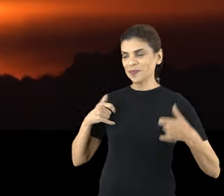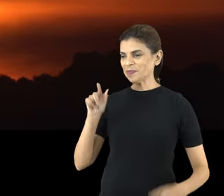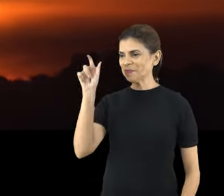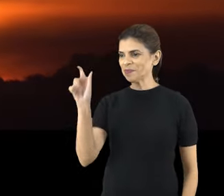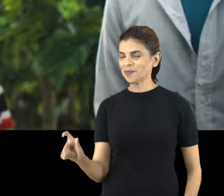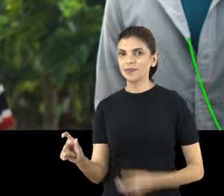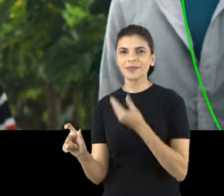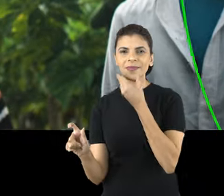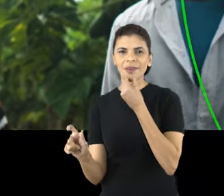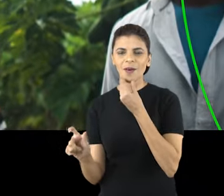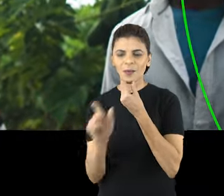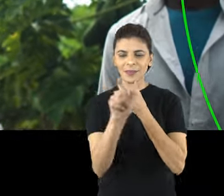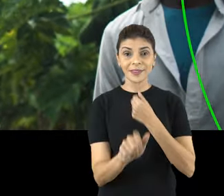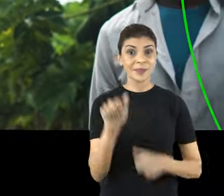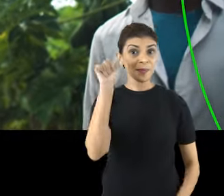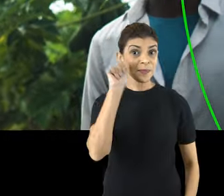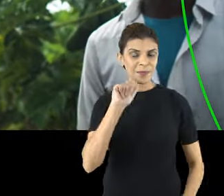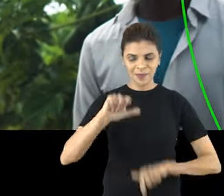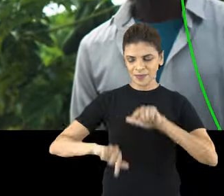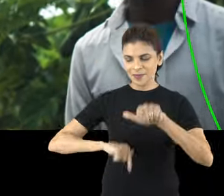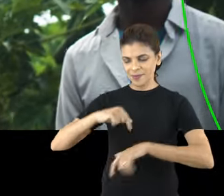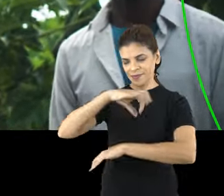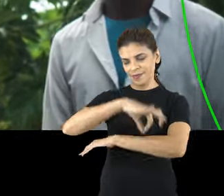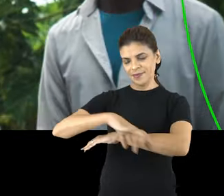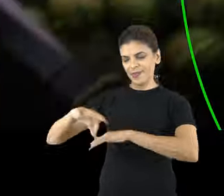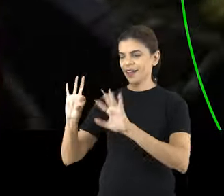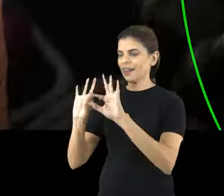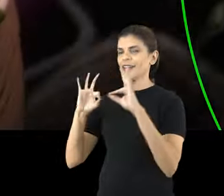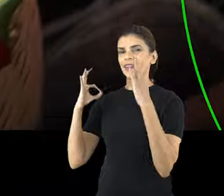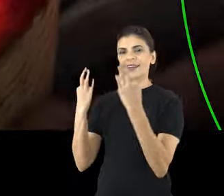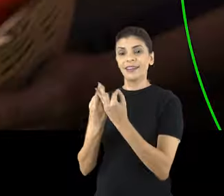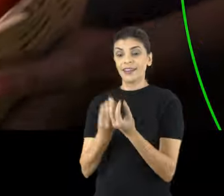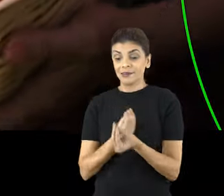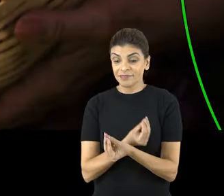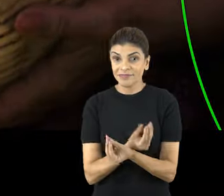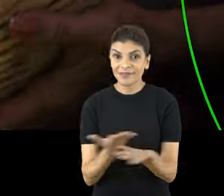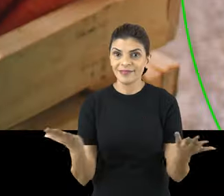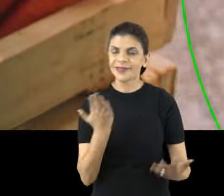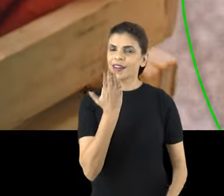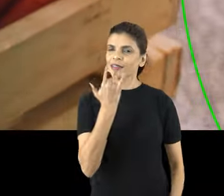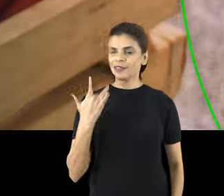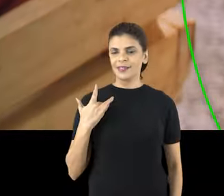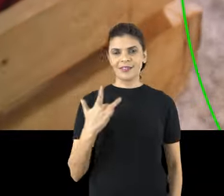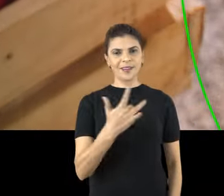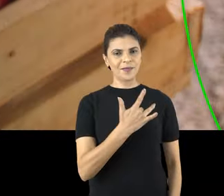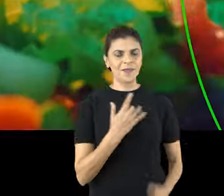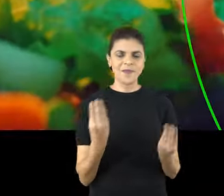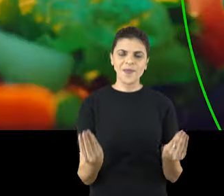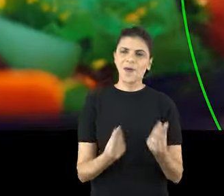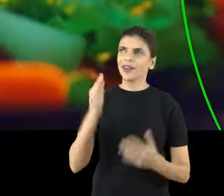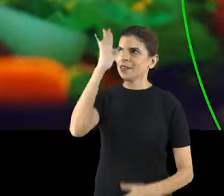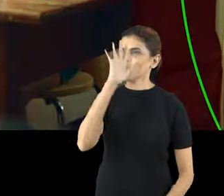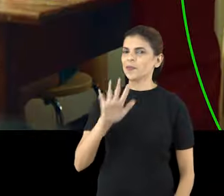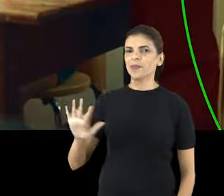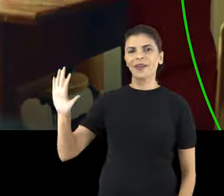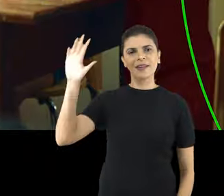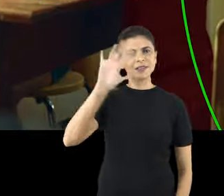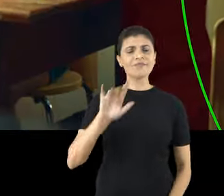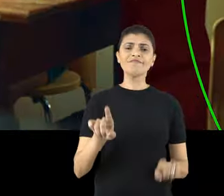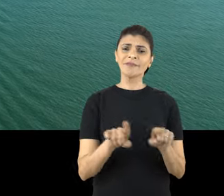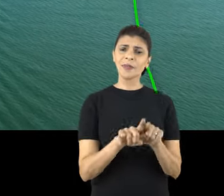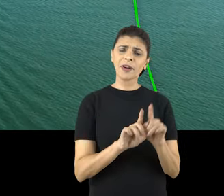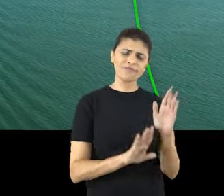tem orgulho maior que ver homens e mulheres da agricultura familiar produzindo alimentos saudáveis e de qualidade para o Brasil